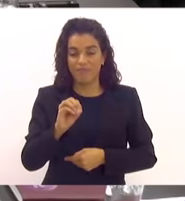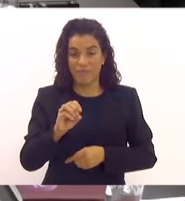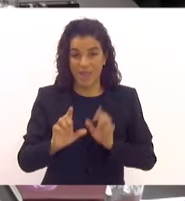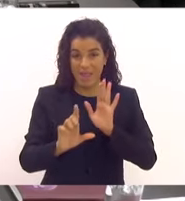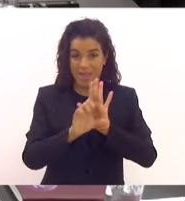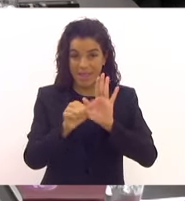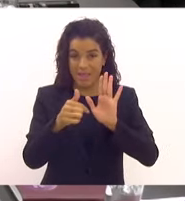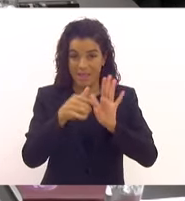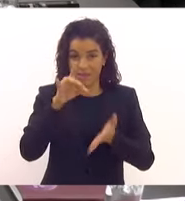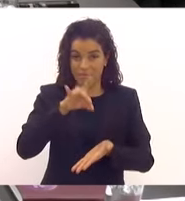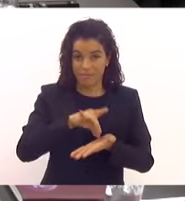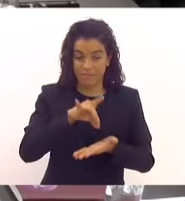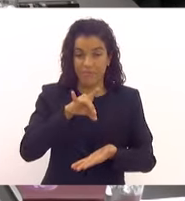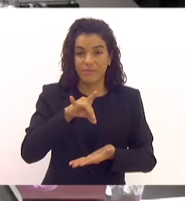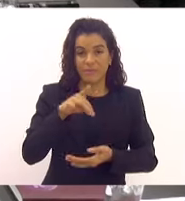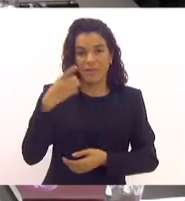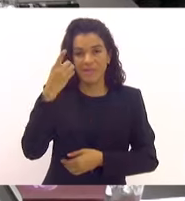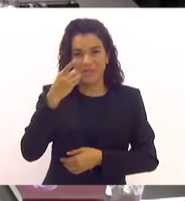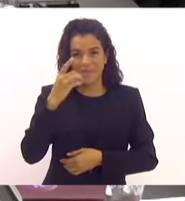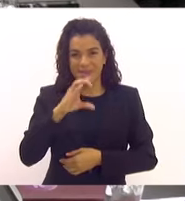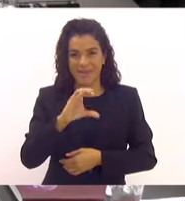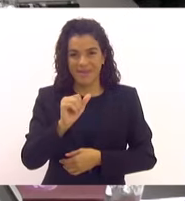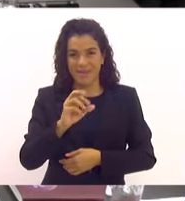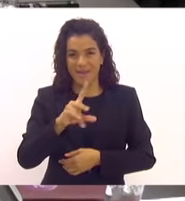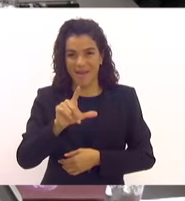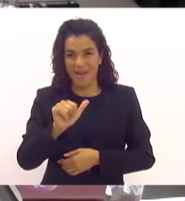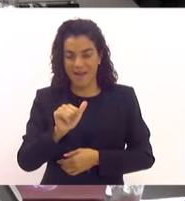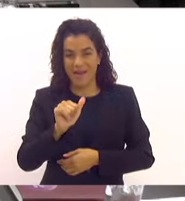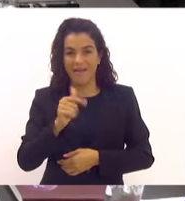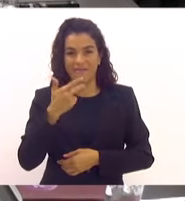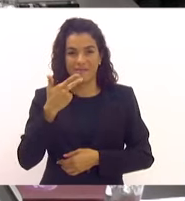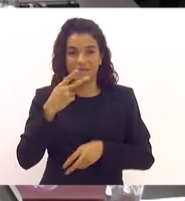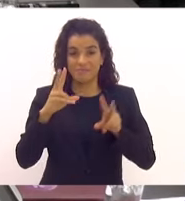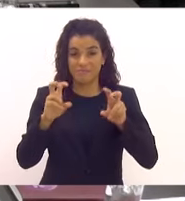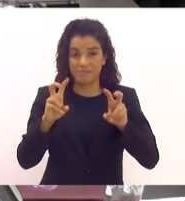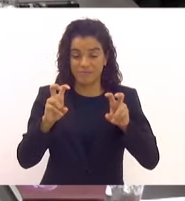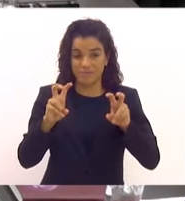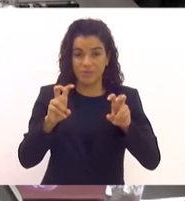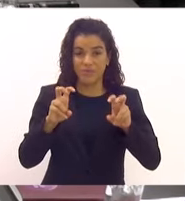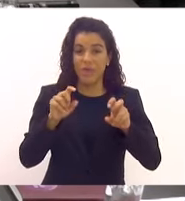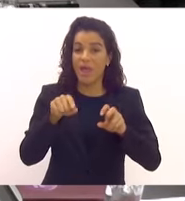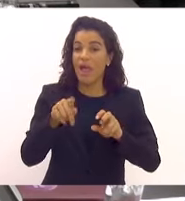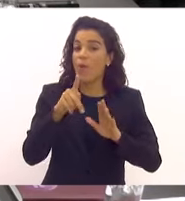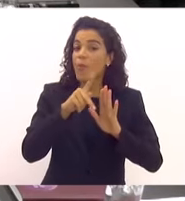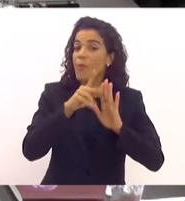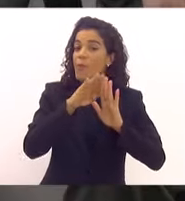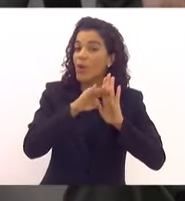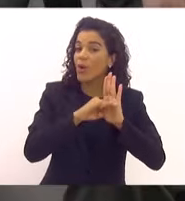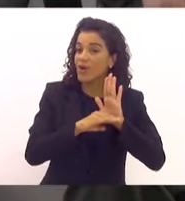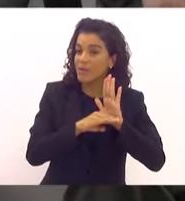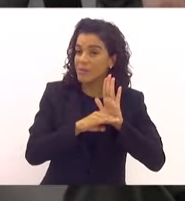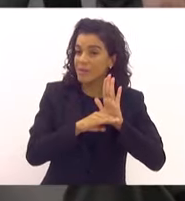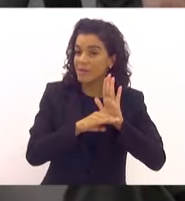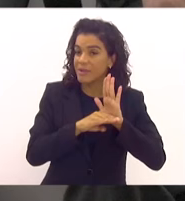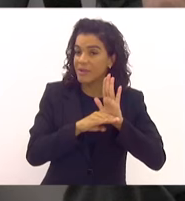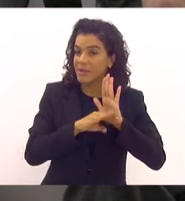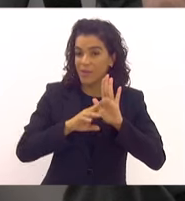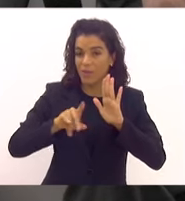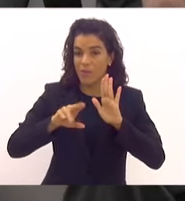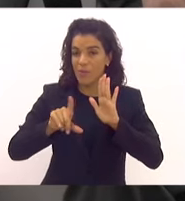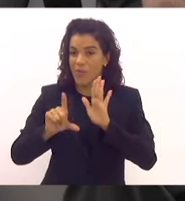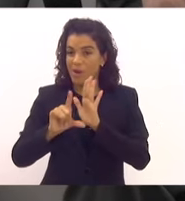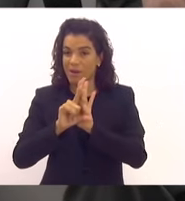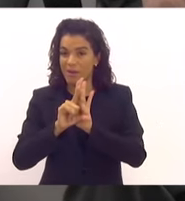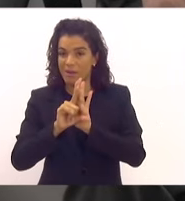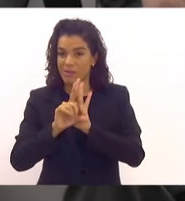lei original que a deputada Carla menciona a intenção de modificar, ela é um programa. Então, não é uma lei que